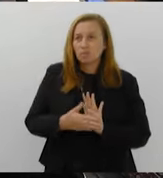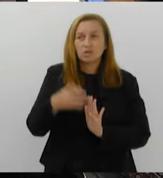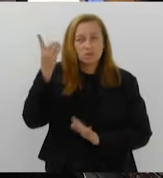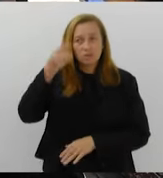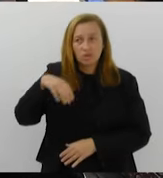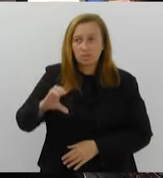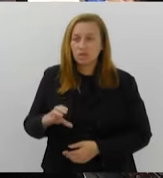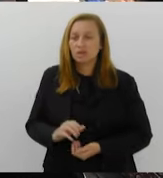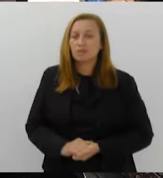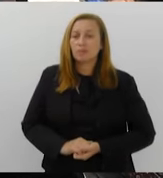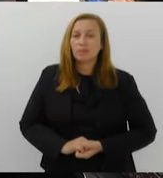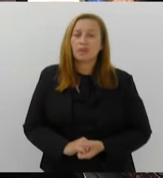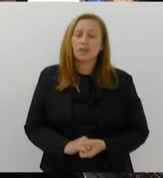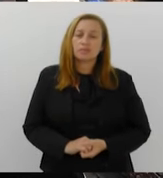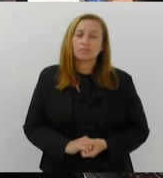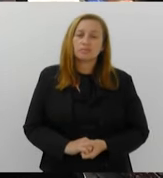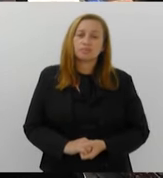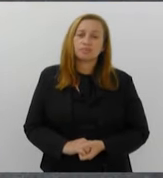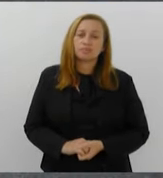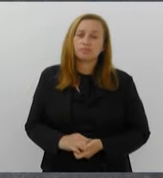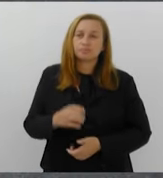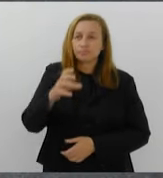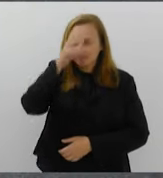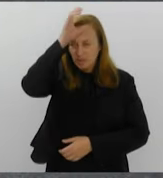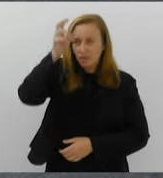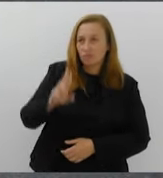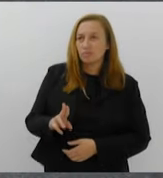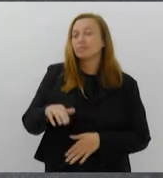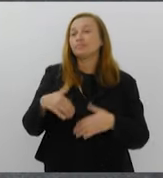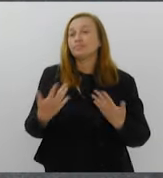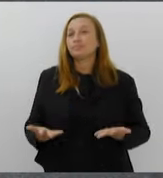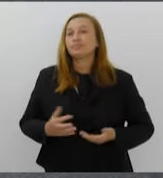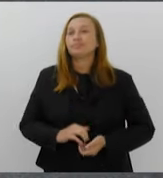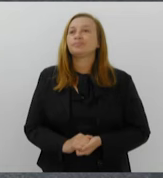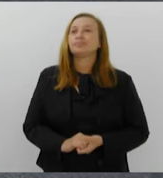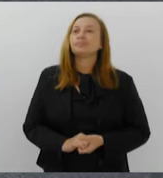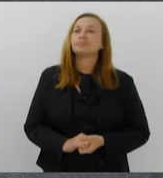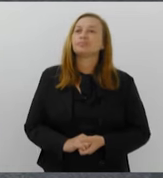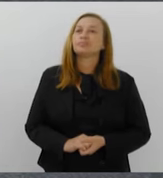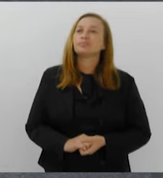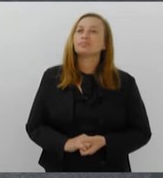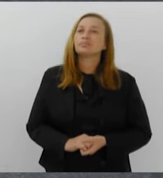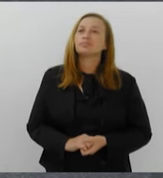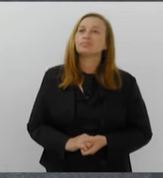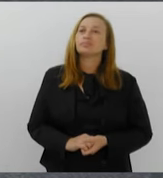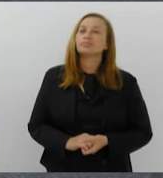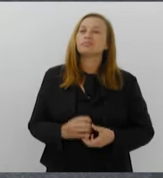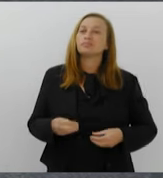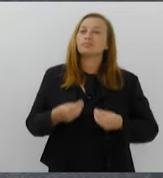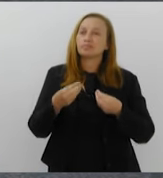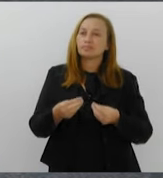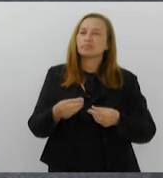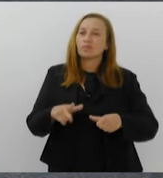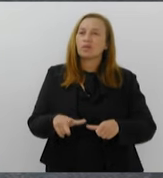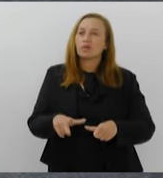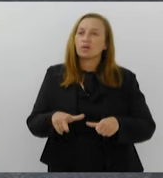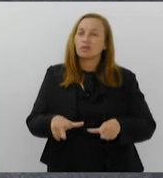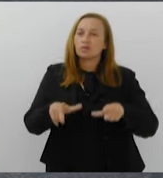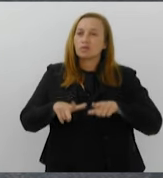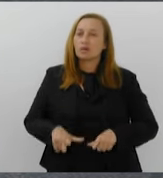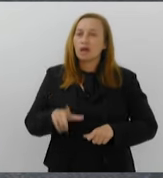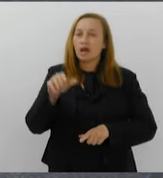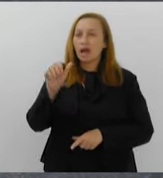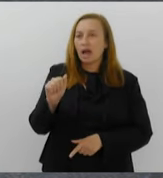Carlos Mink. Presidente Tia Ju, então, nós concedemos o diploma Abdias